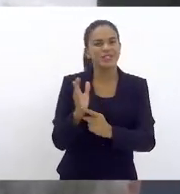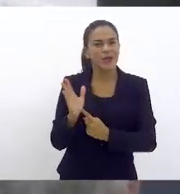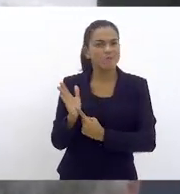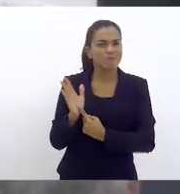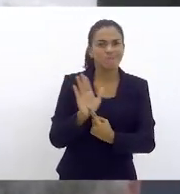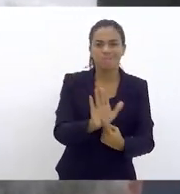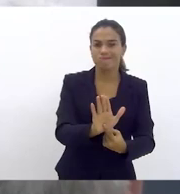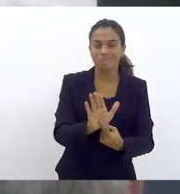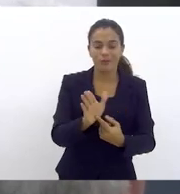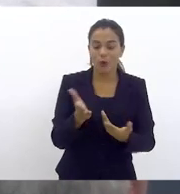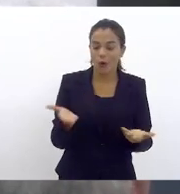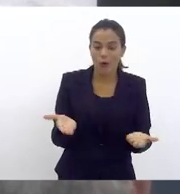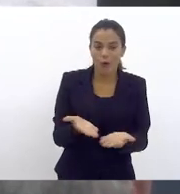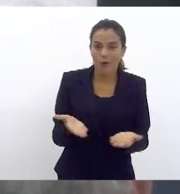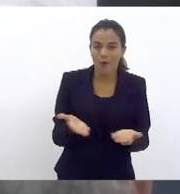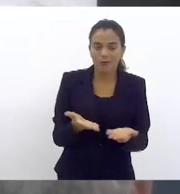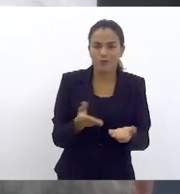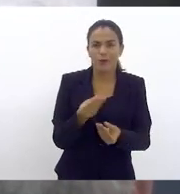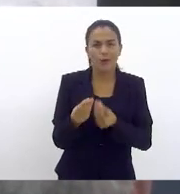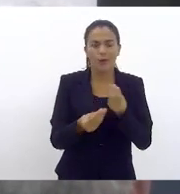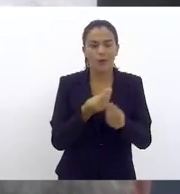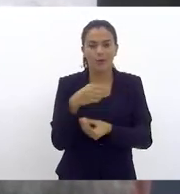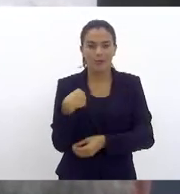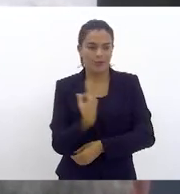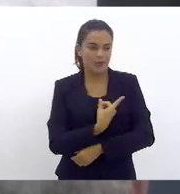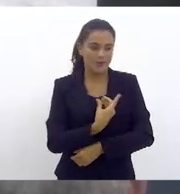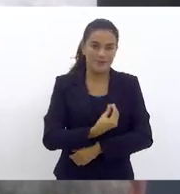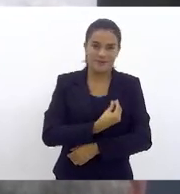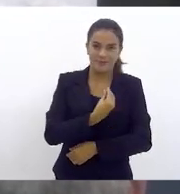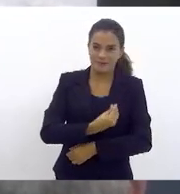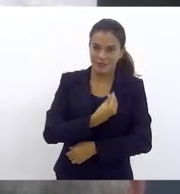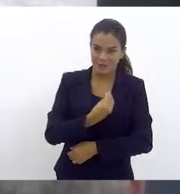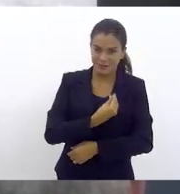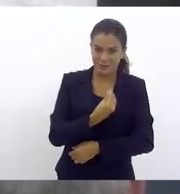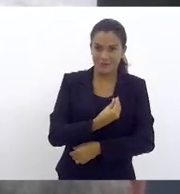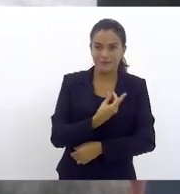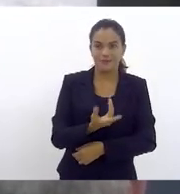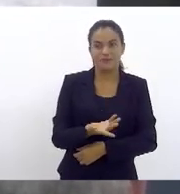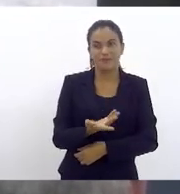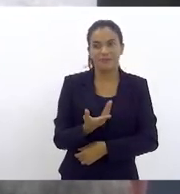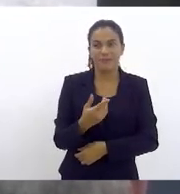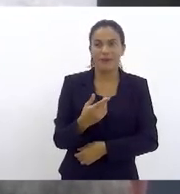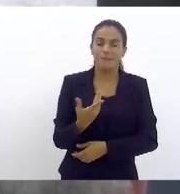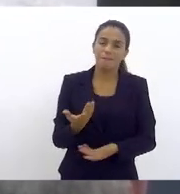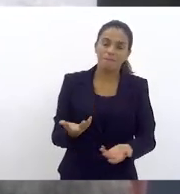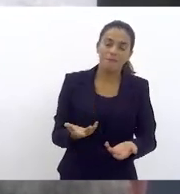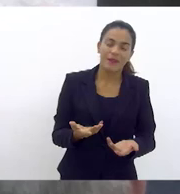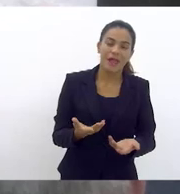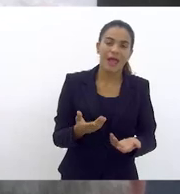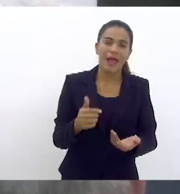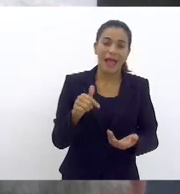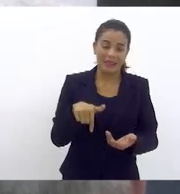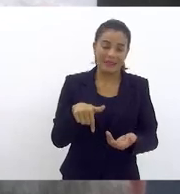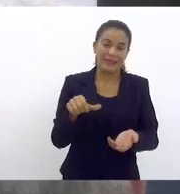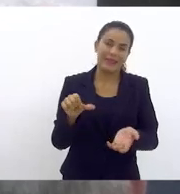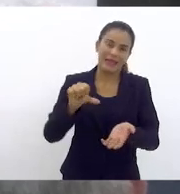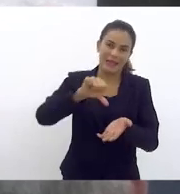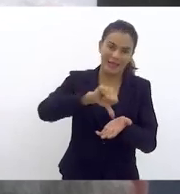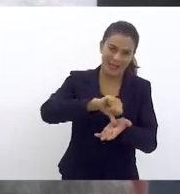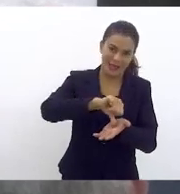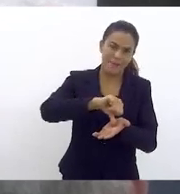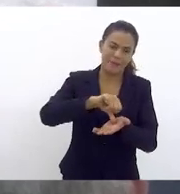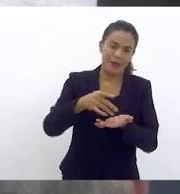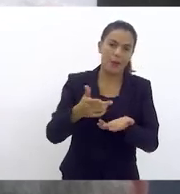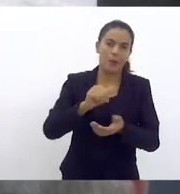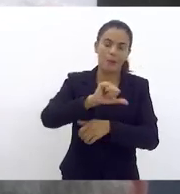que a gente vive hoje né a nossa dependência da capital aqui que foi alterada sem